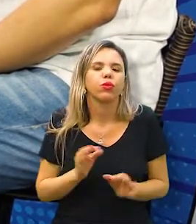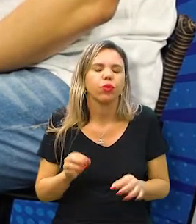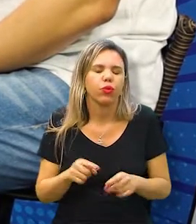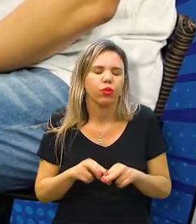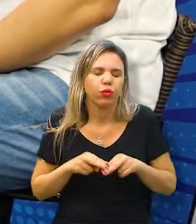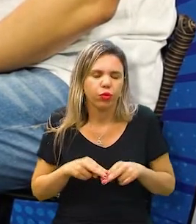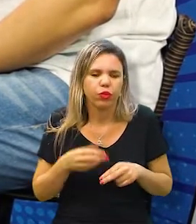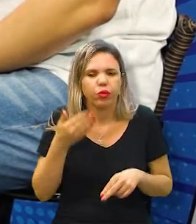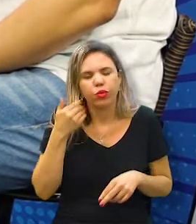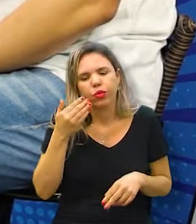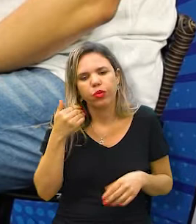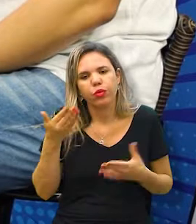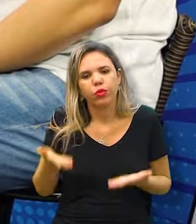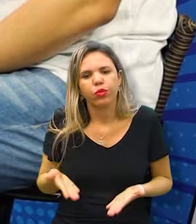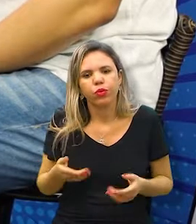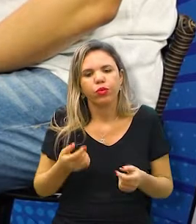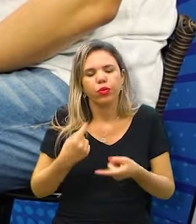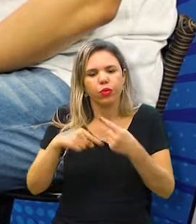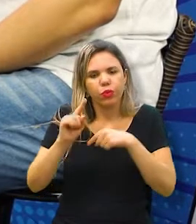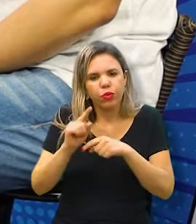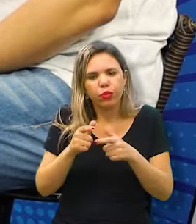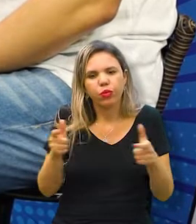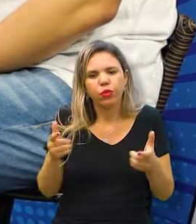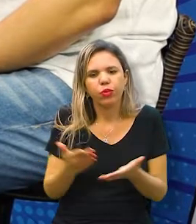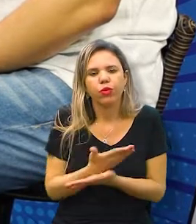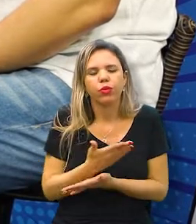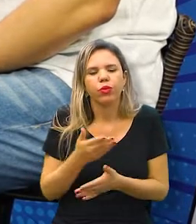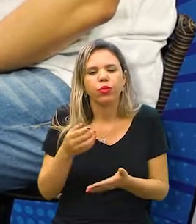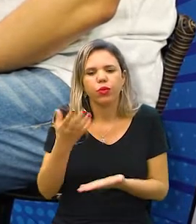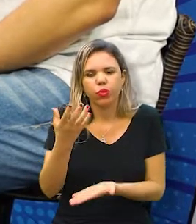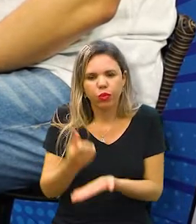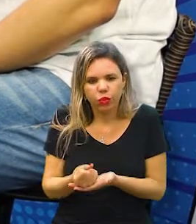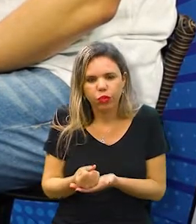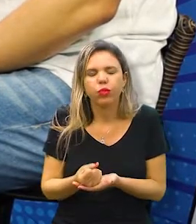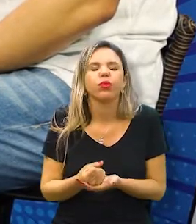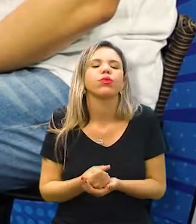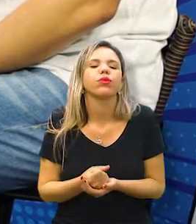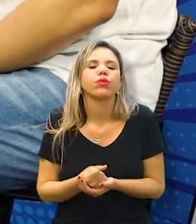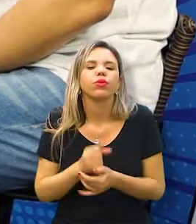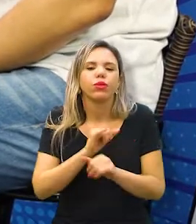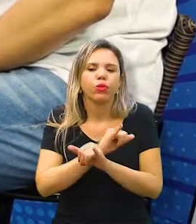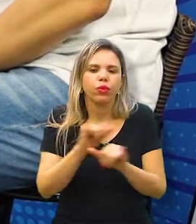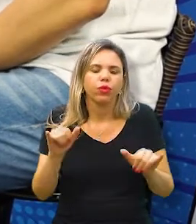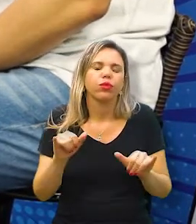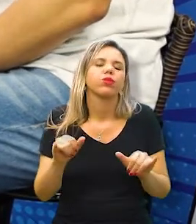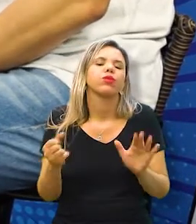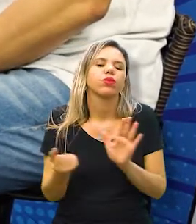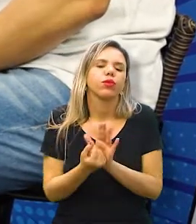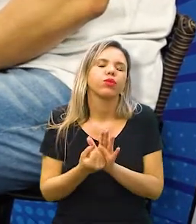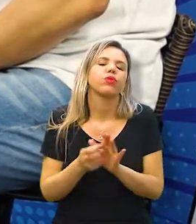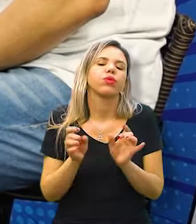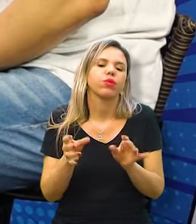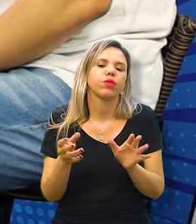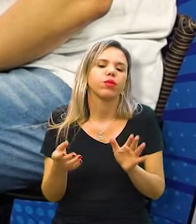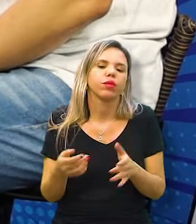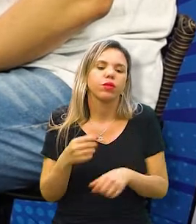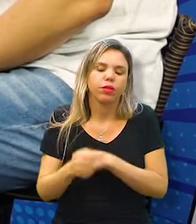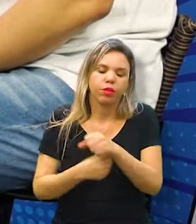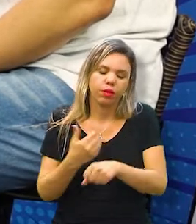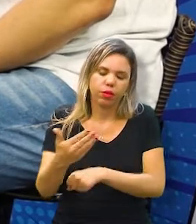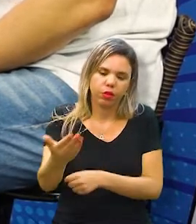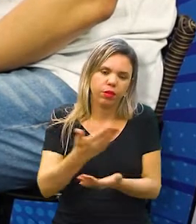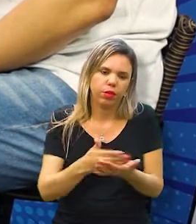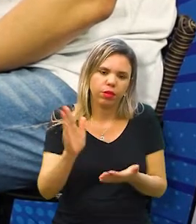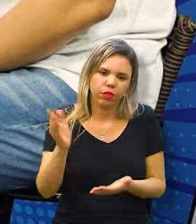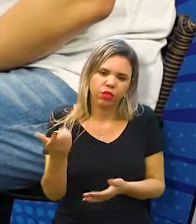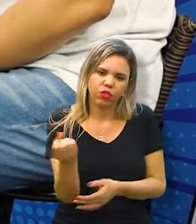livros. É justamente para aproveitar esse boom, né, dos livros digitais, do marketing digital, e ano